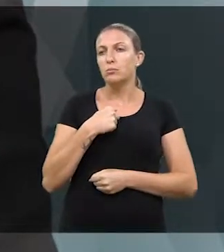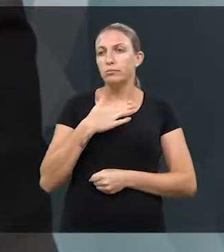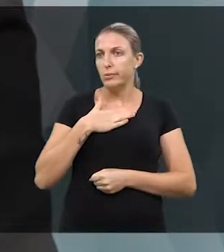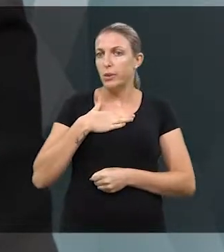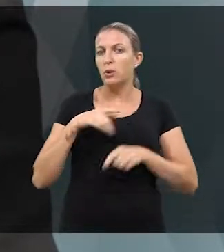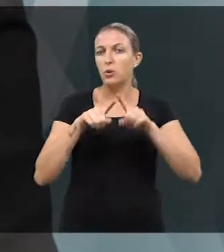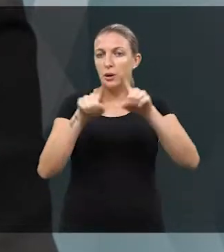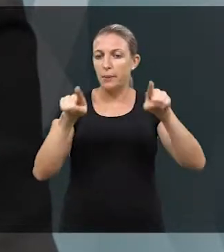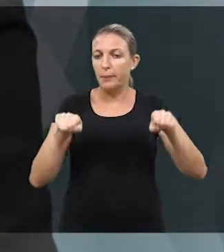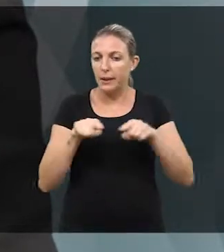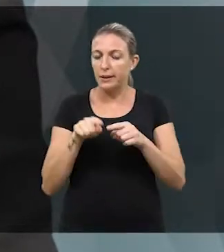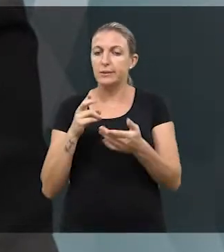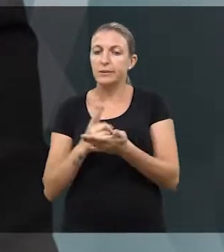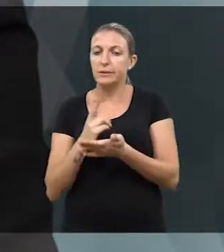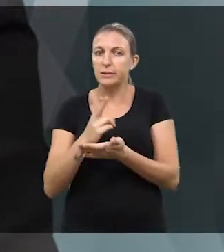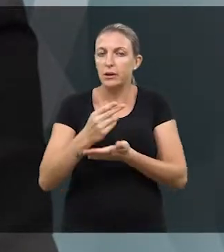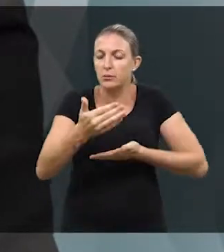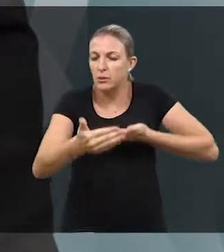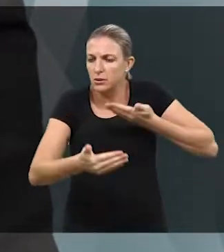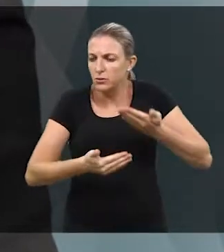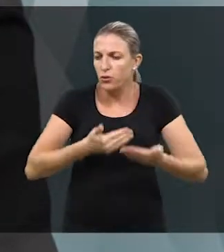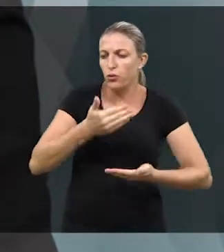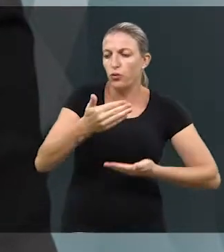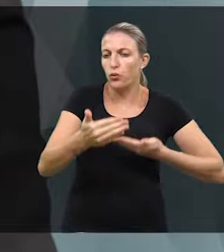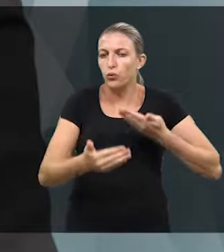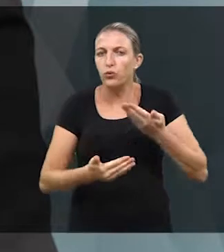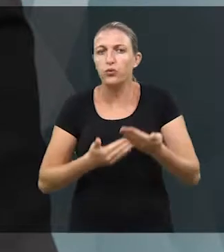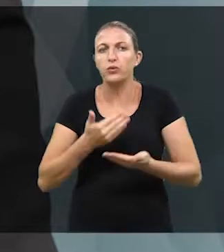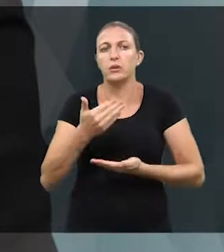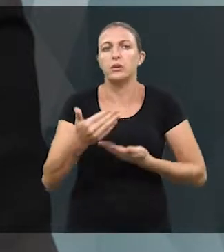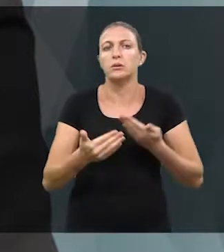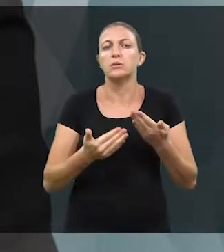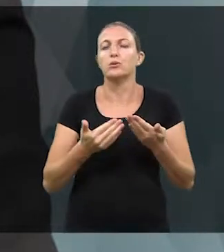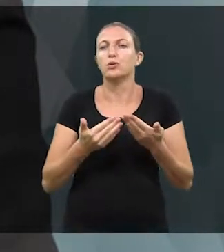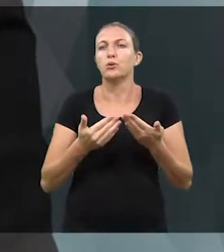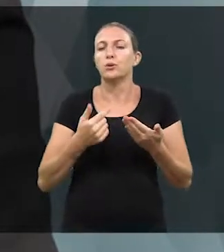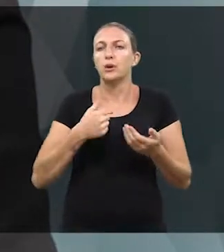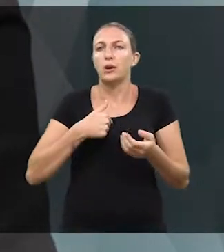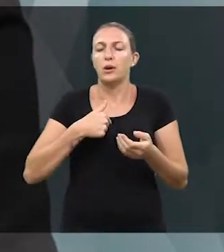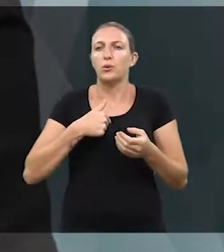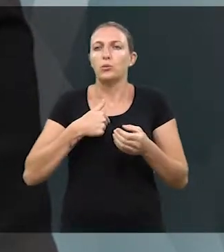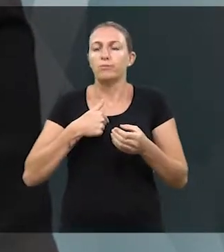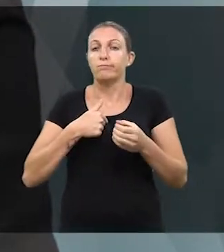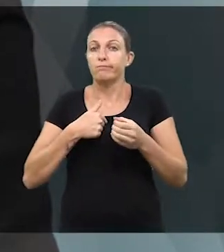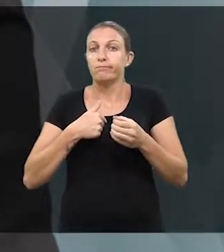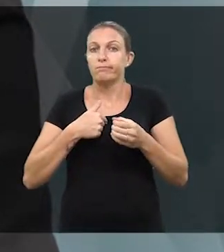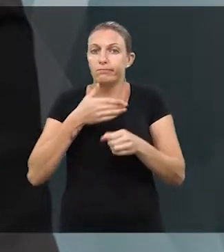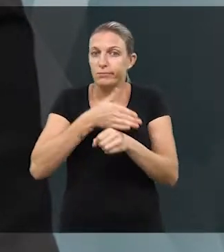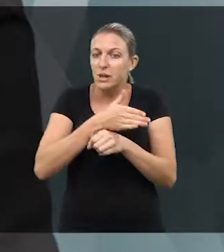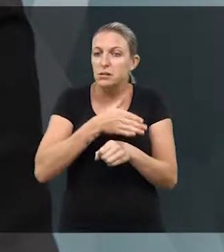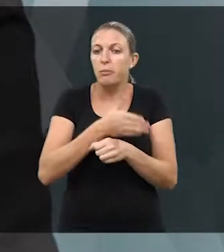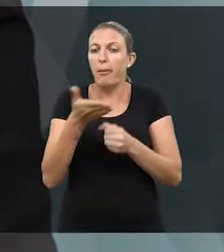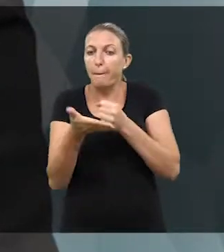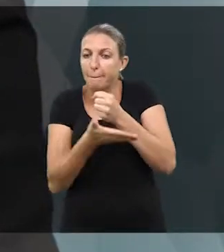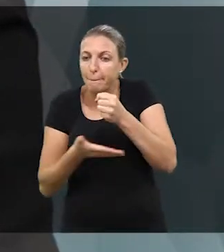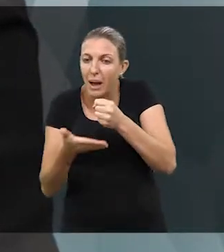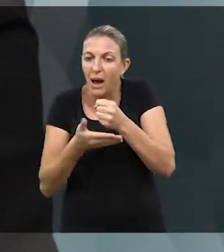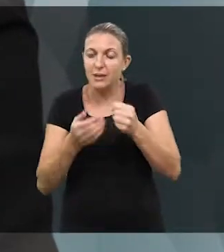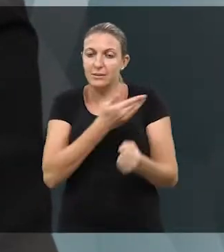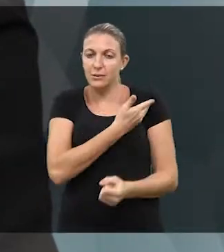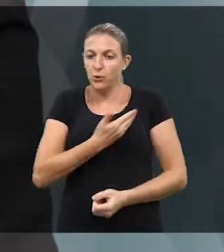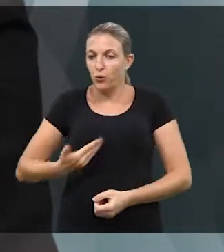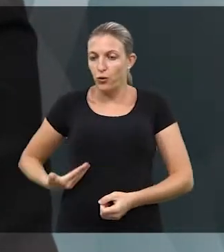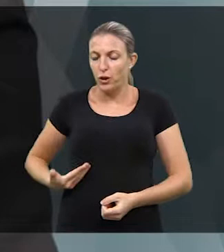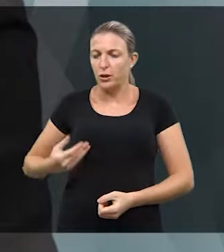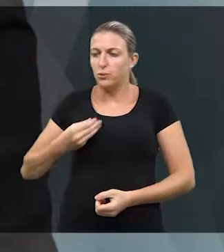esteve envolvido desde o primeiro dia que eu estou aqui né e como a gente faz parte da base do governo então normalmente leva os